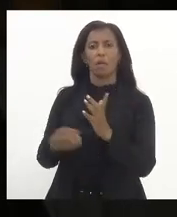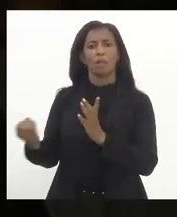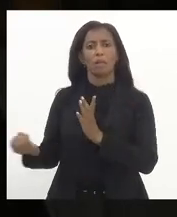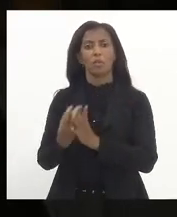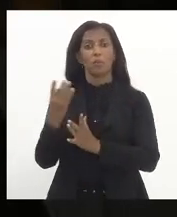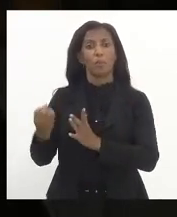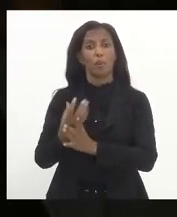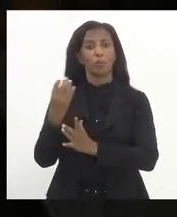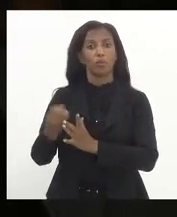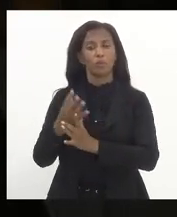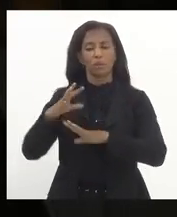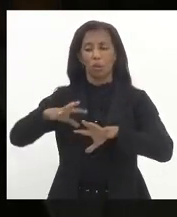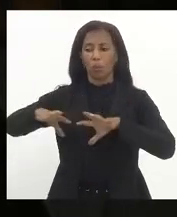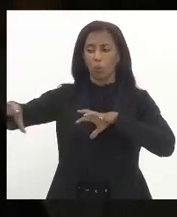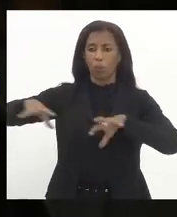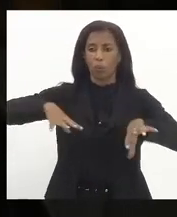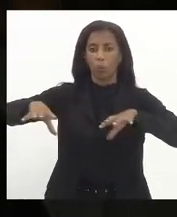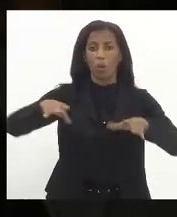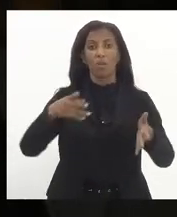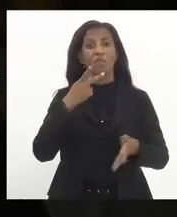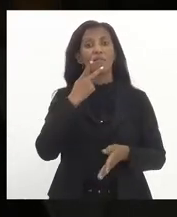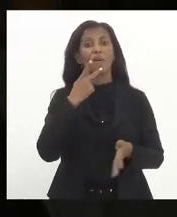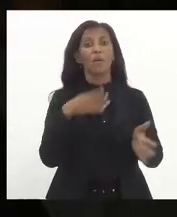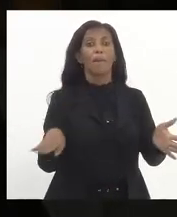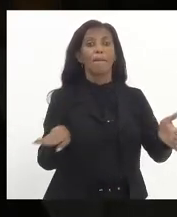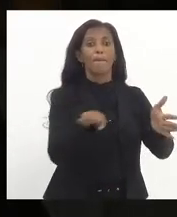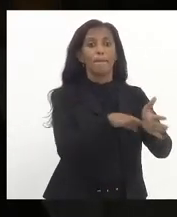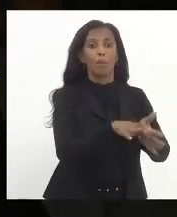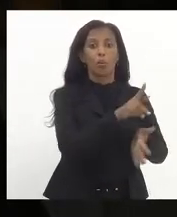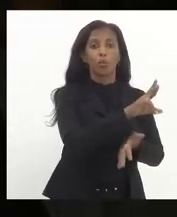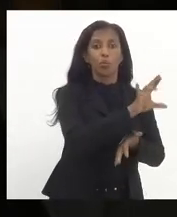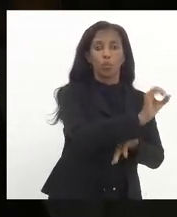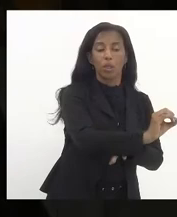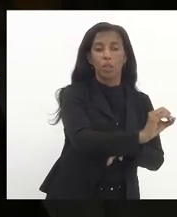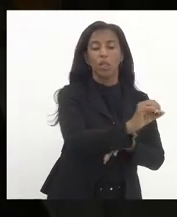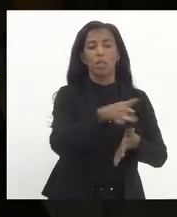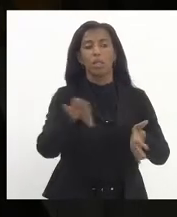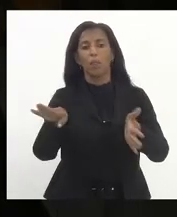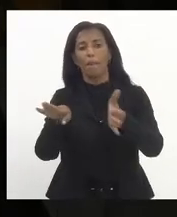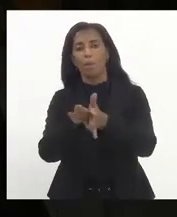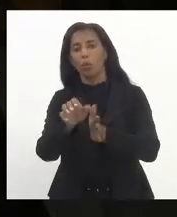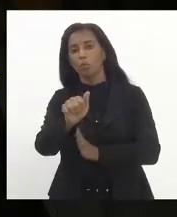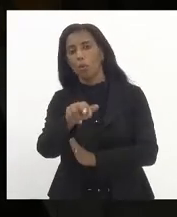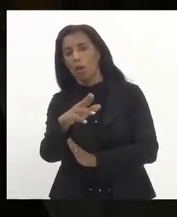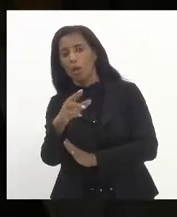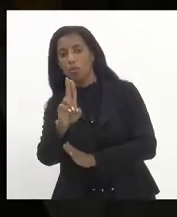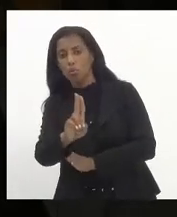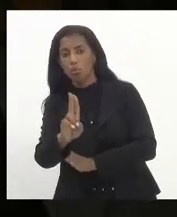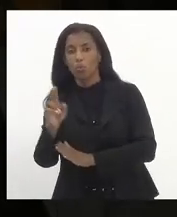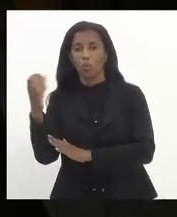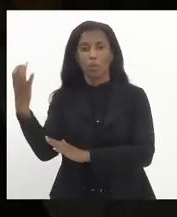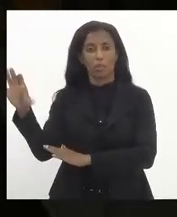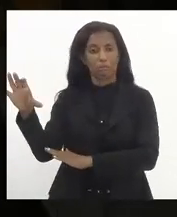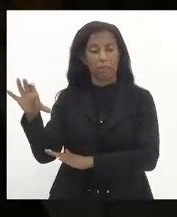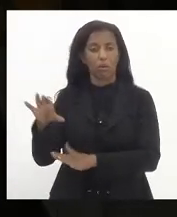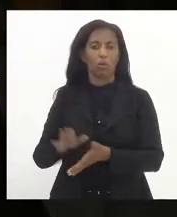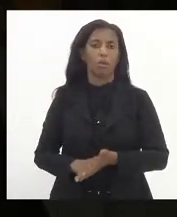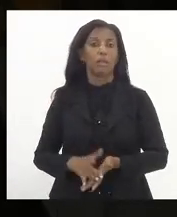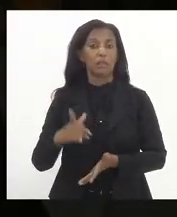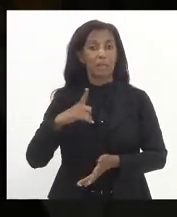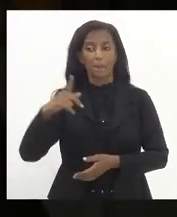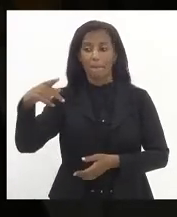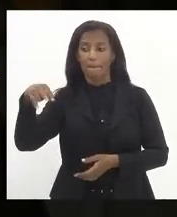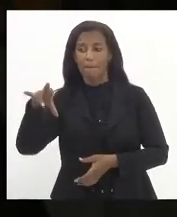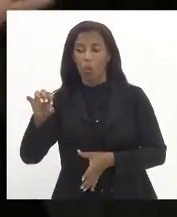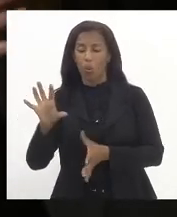as mais diversas. Estamos falando do Porto do Rio, do Porto de Itaguaí, do Porto do Açu, do Porto de Niterói, não é?